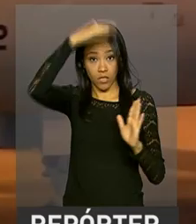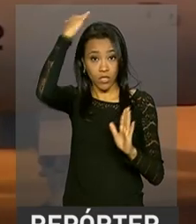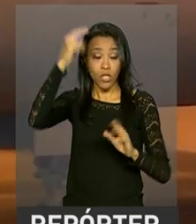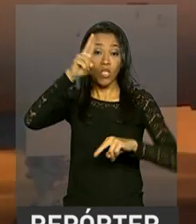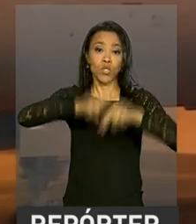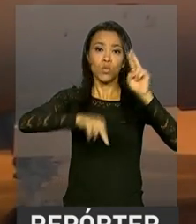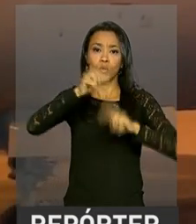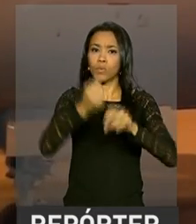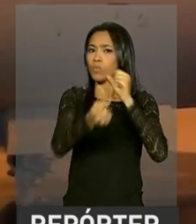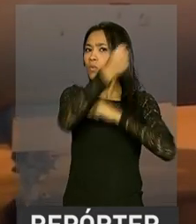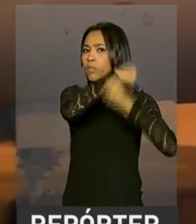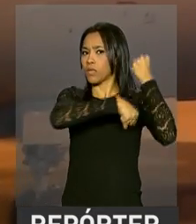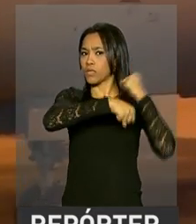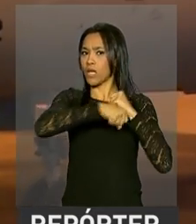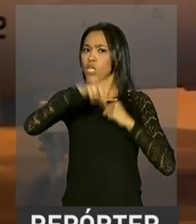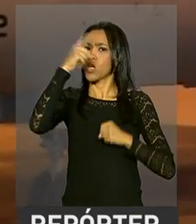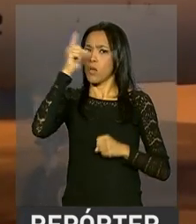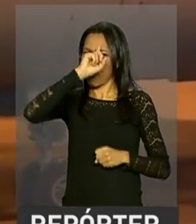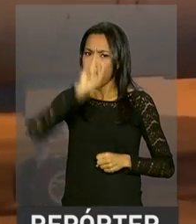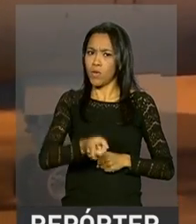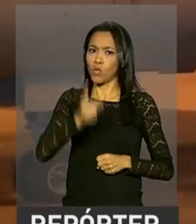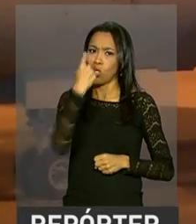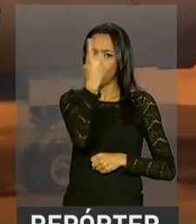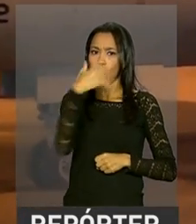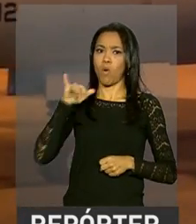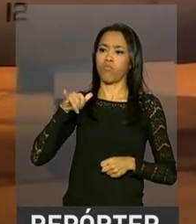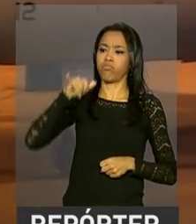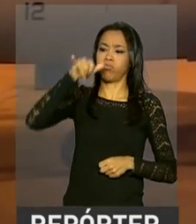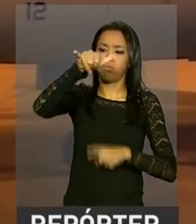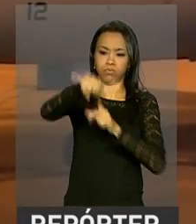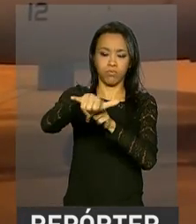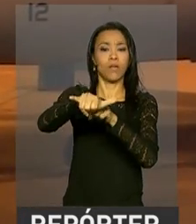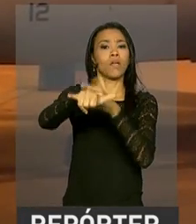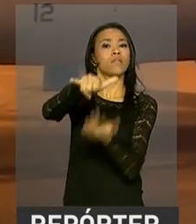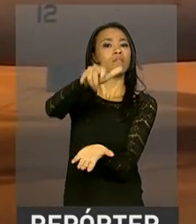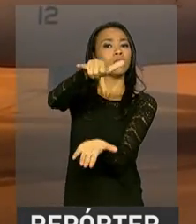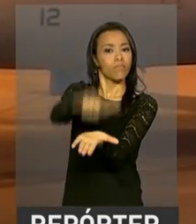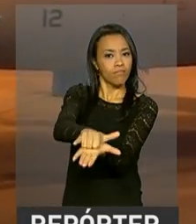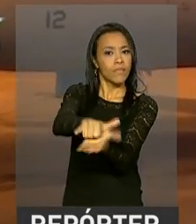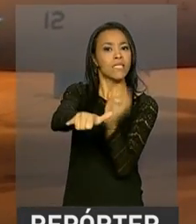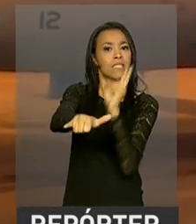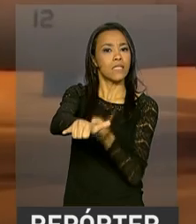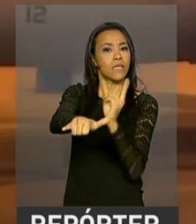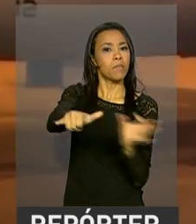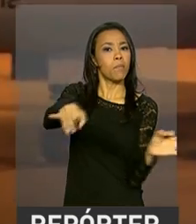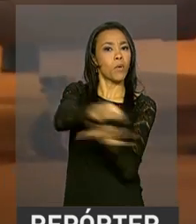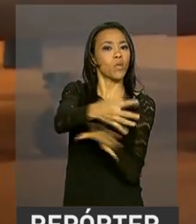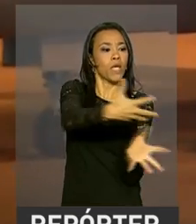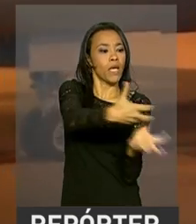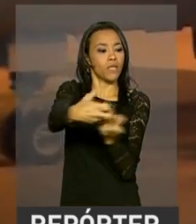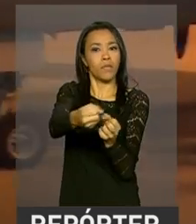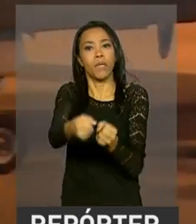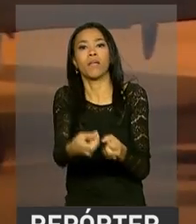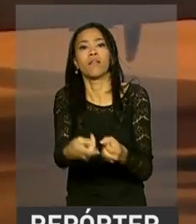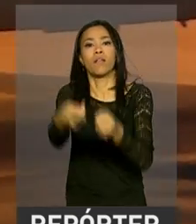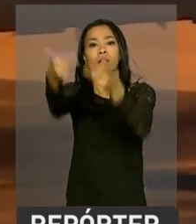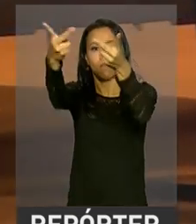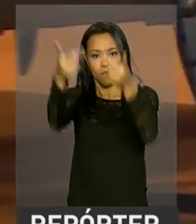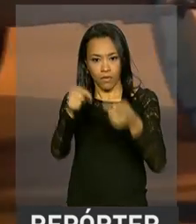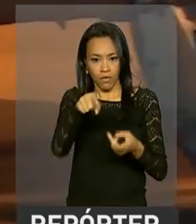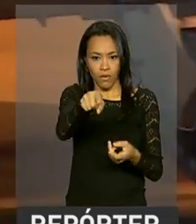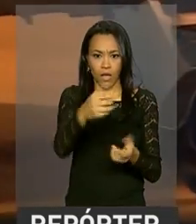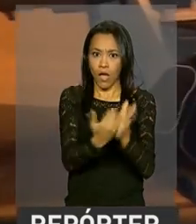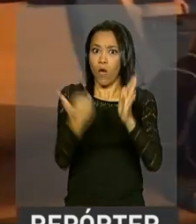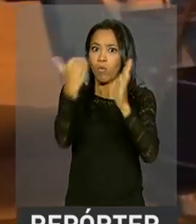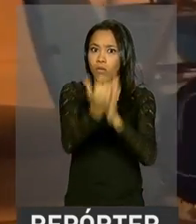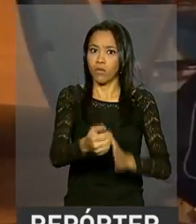passado, que determinou que uma aeronave da Força Aérea Brasileira permaneça em solo sempre pronta para o transporte de órgãos, cresceu